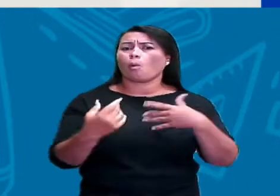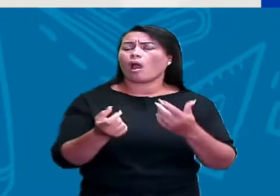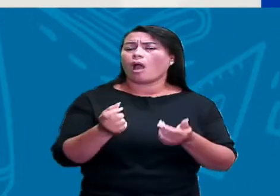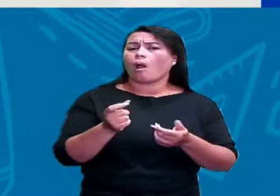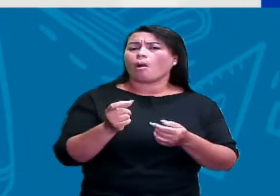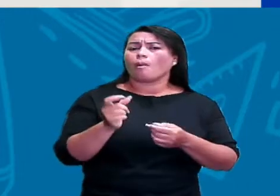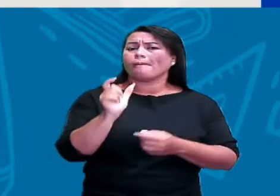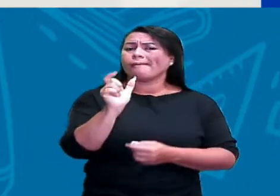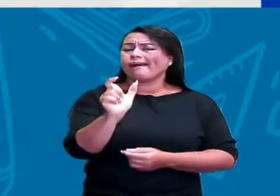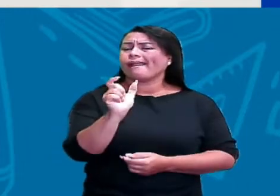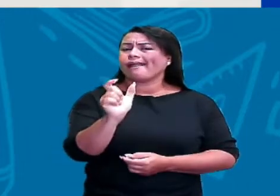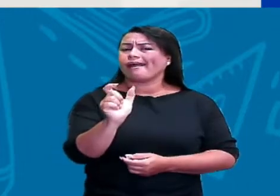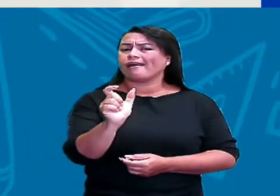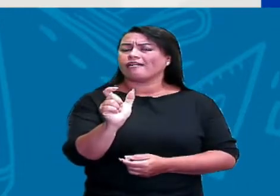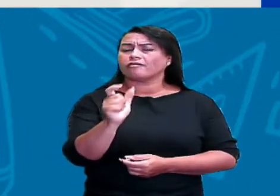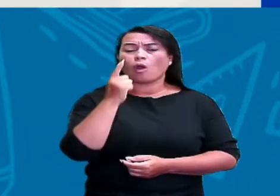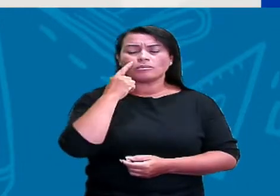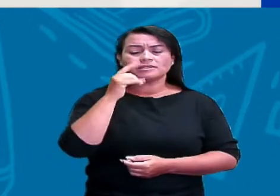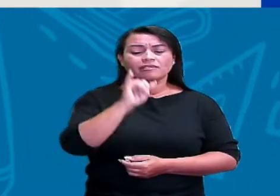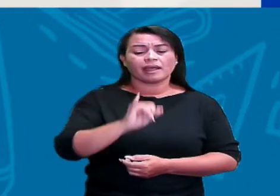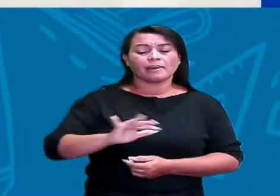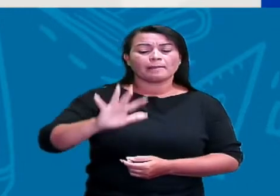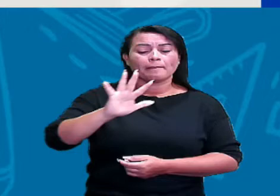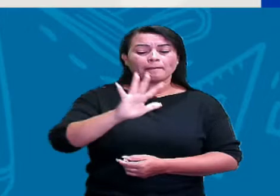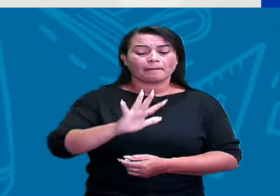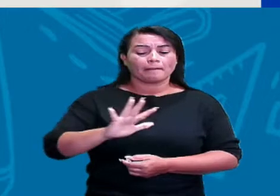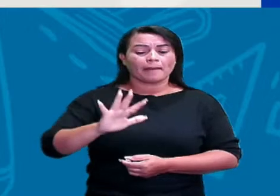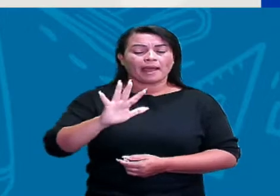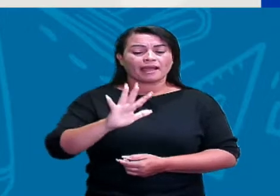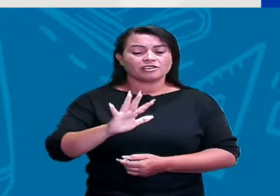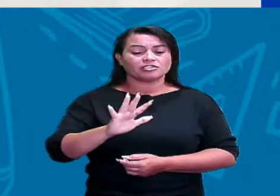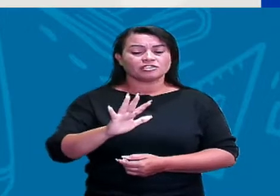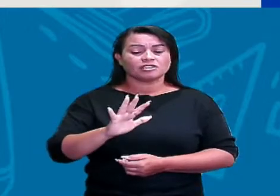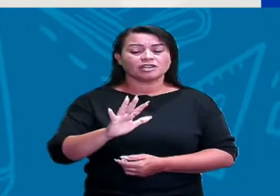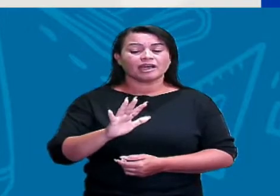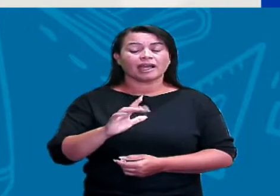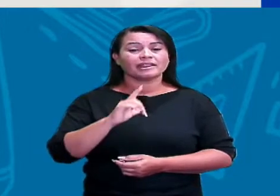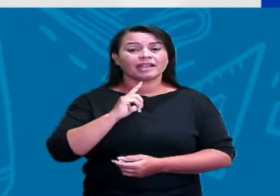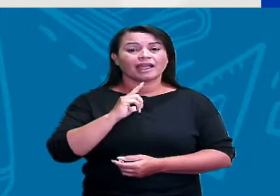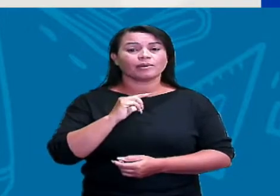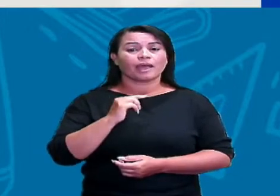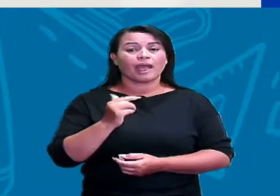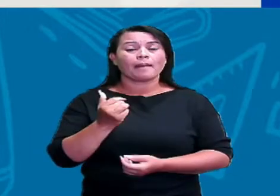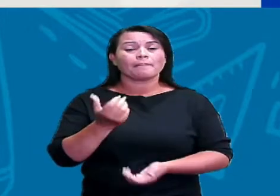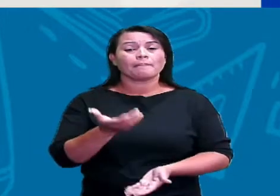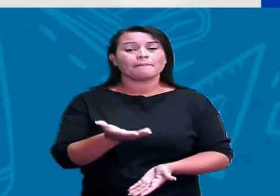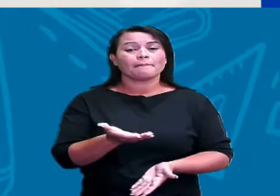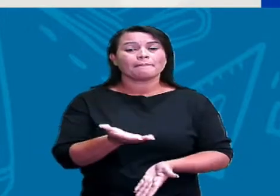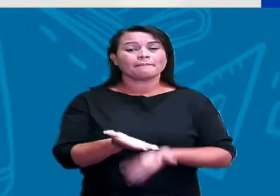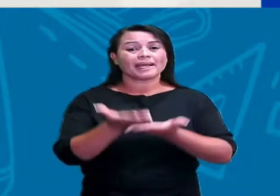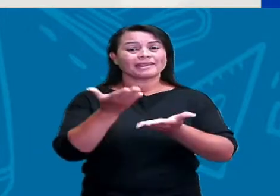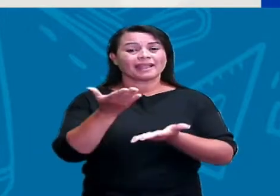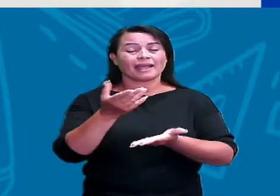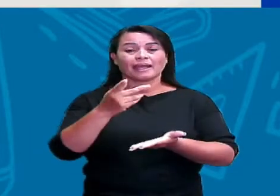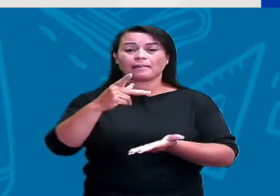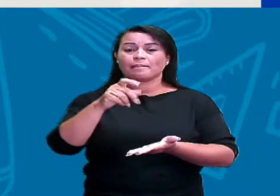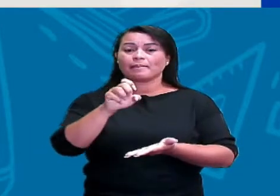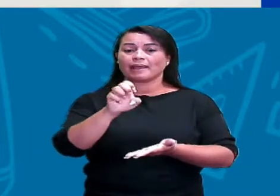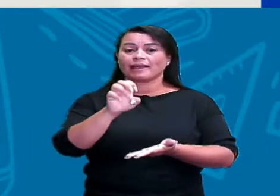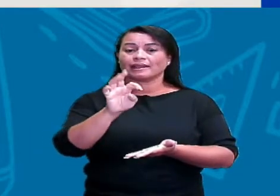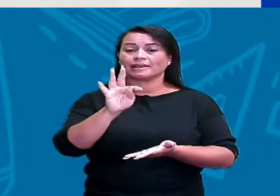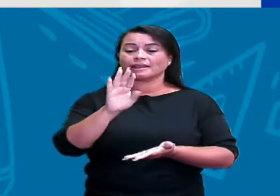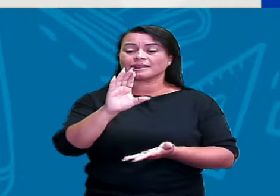aí vai sair, né? Eu tenho uma figurinha aqui, ó, a peteca. Então, quando eu falo, eu vou falar assim,